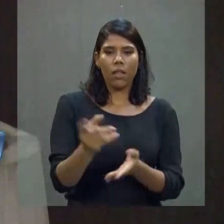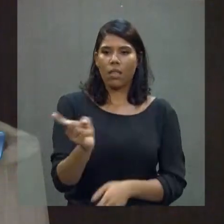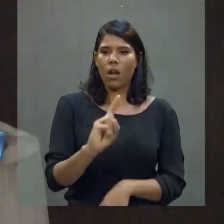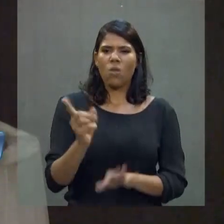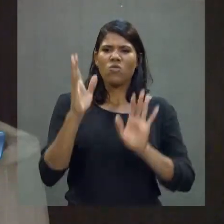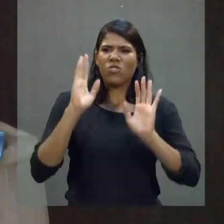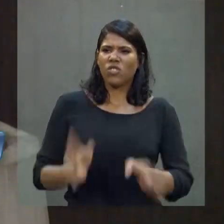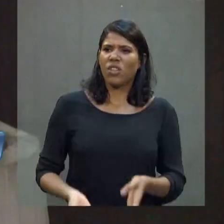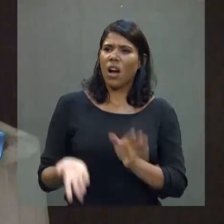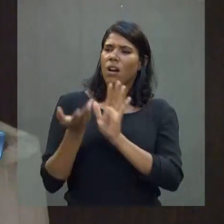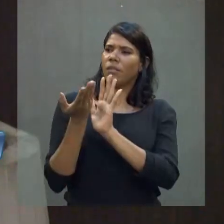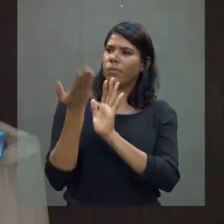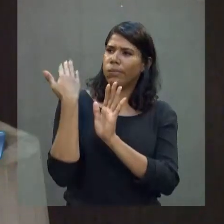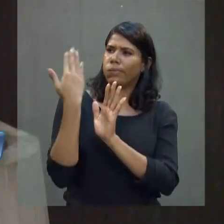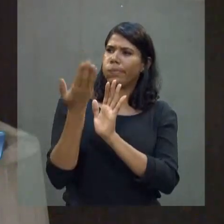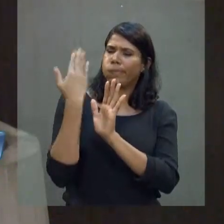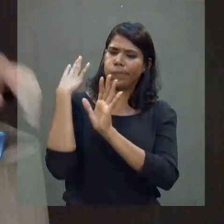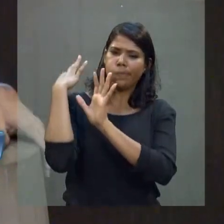antes.